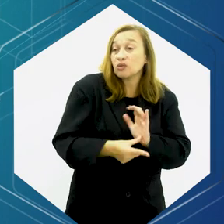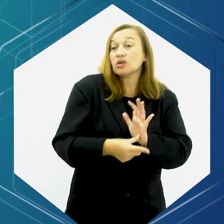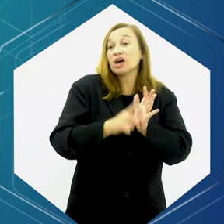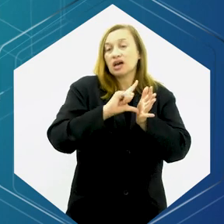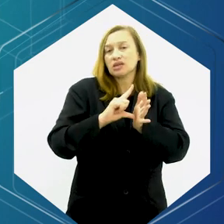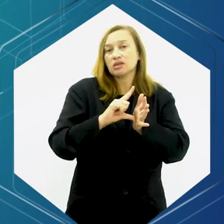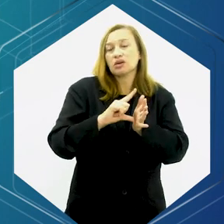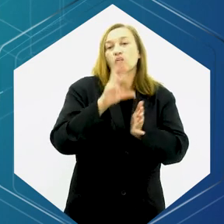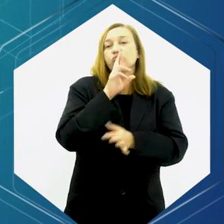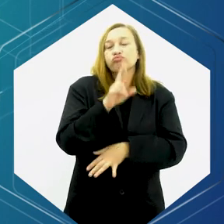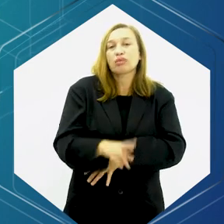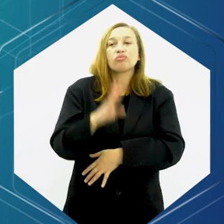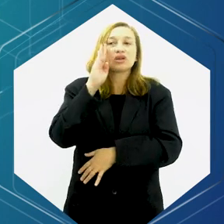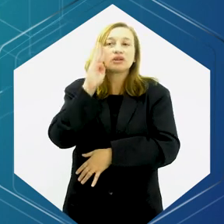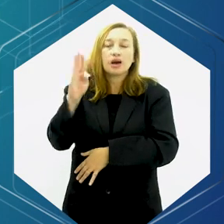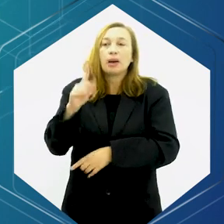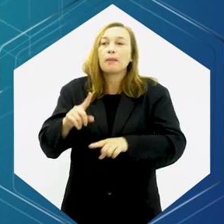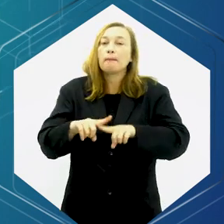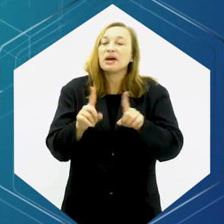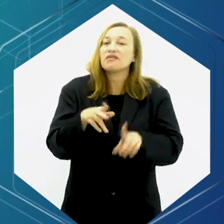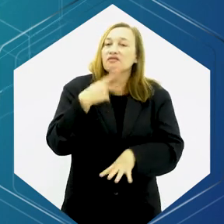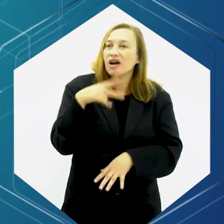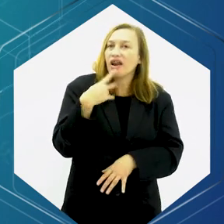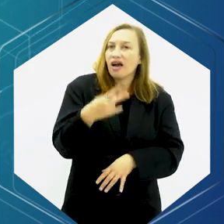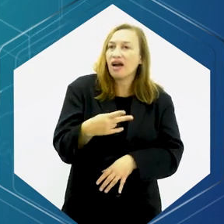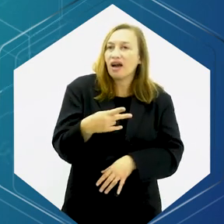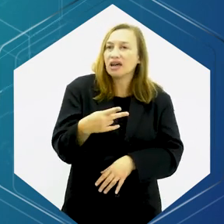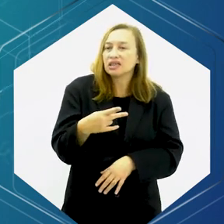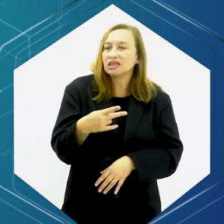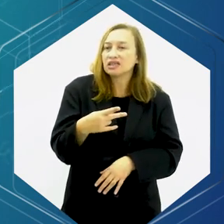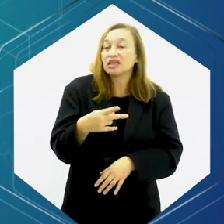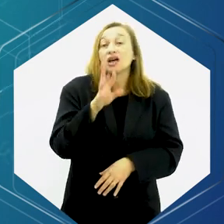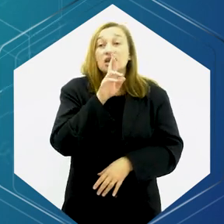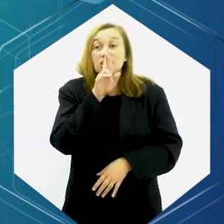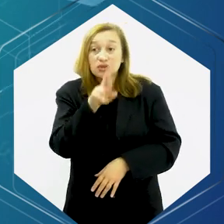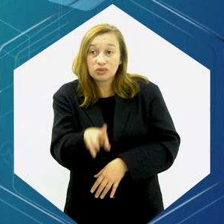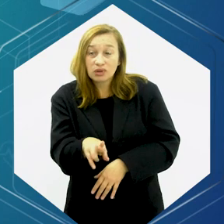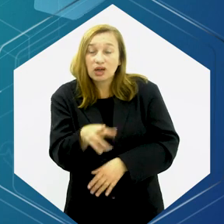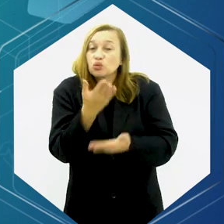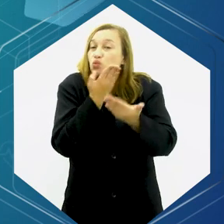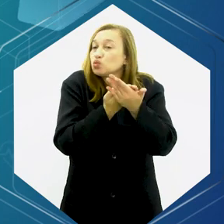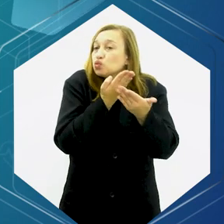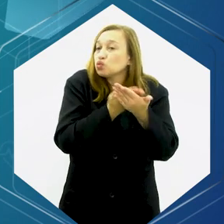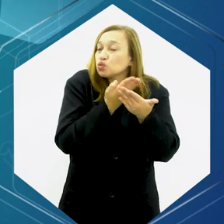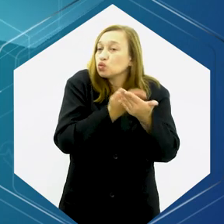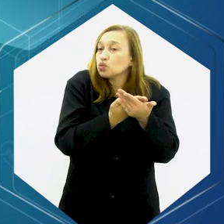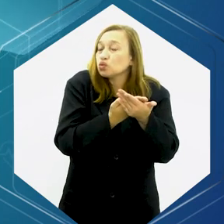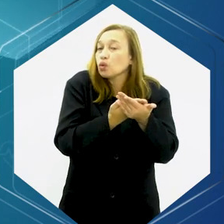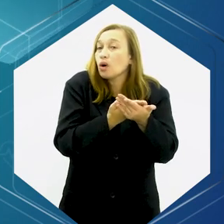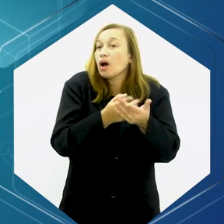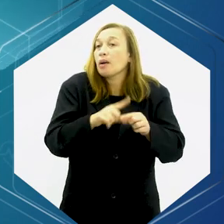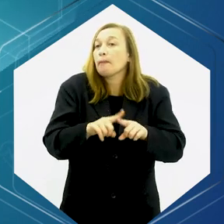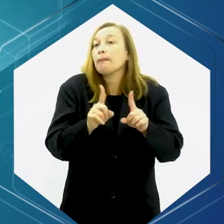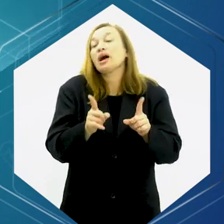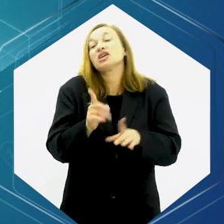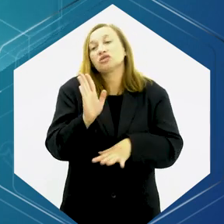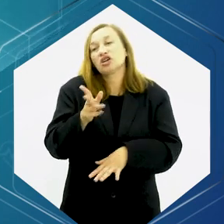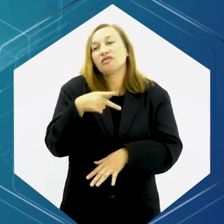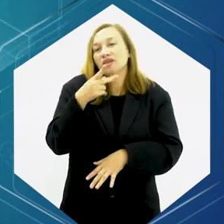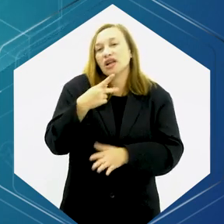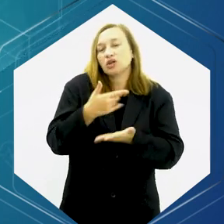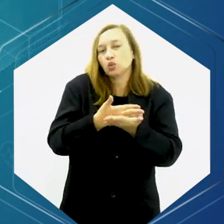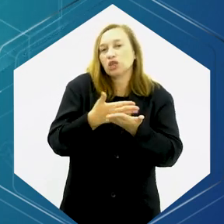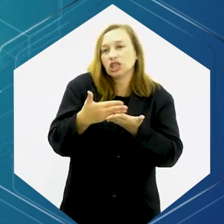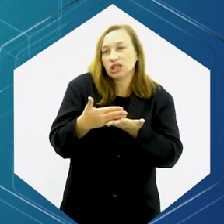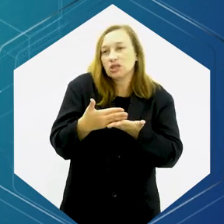Eh são os nossos resultados principais eh mas dizer que eh são os resultados desse estudo né